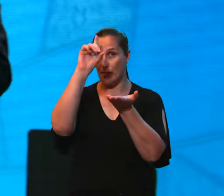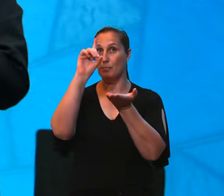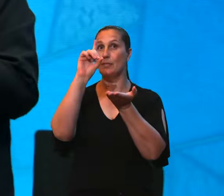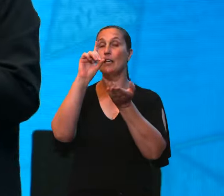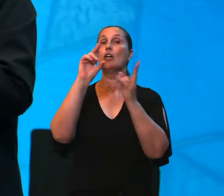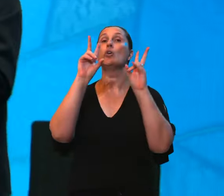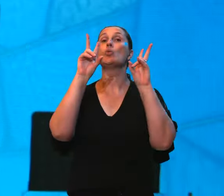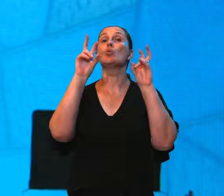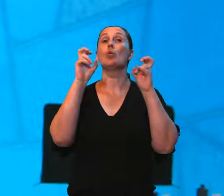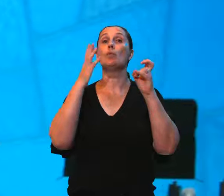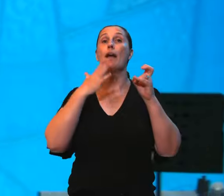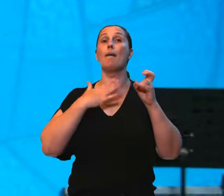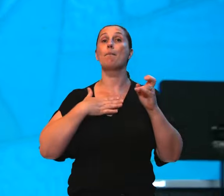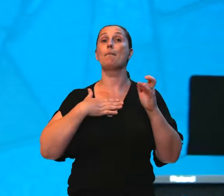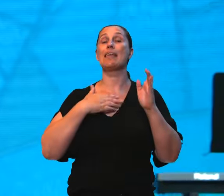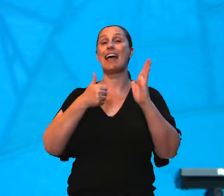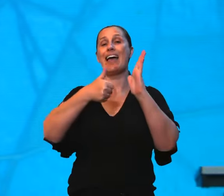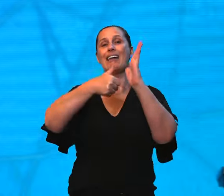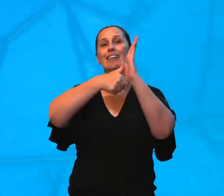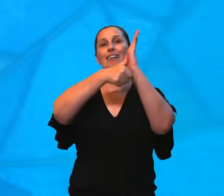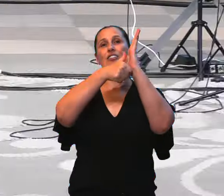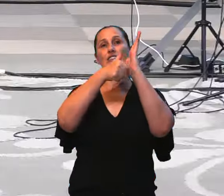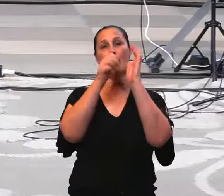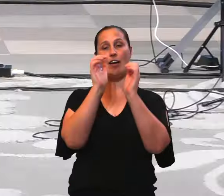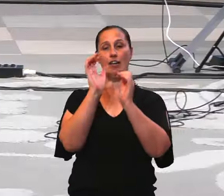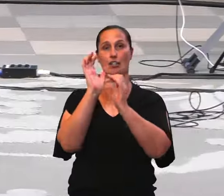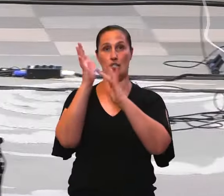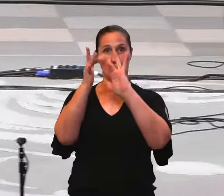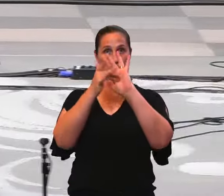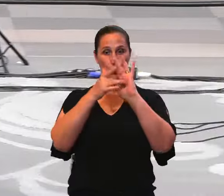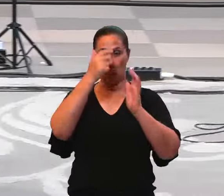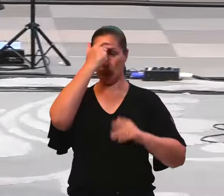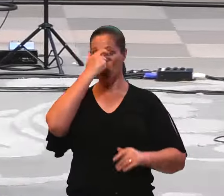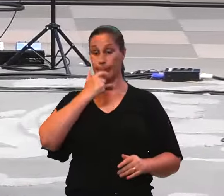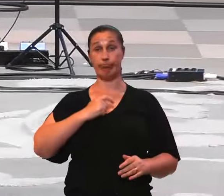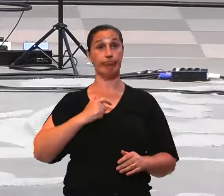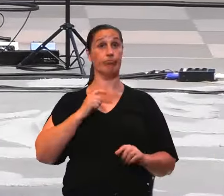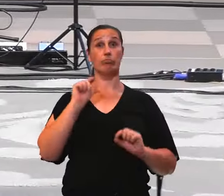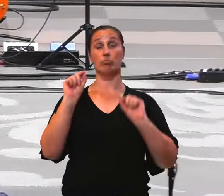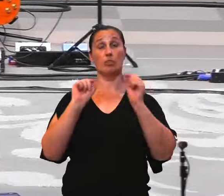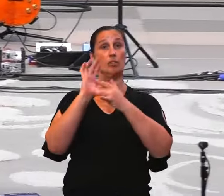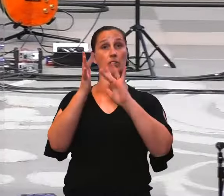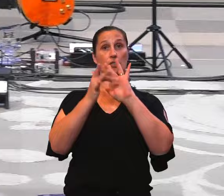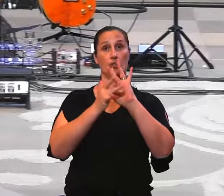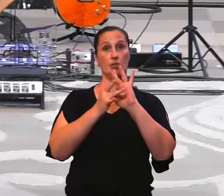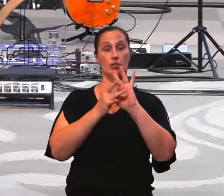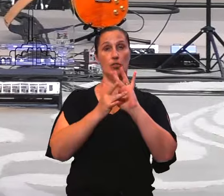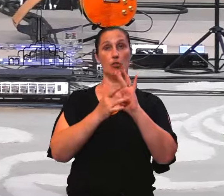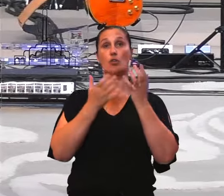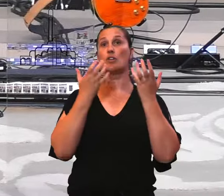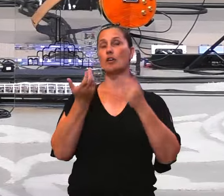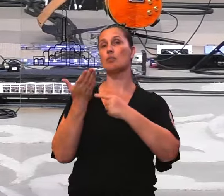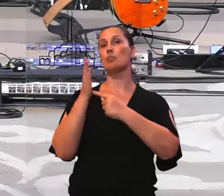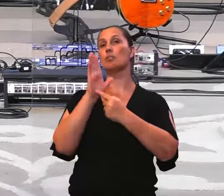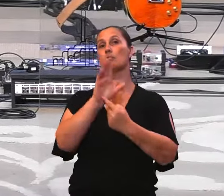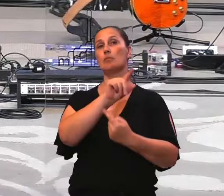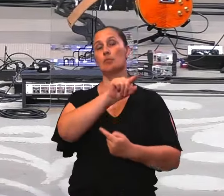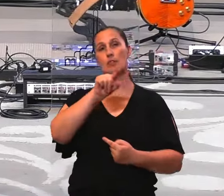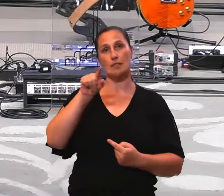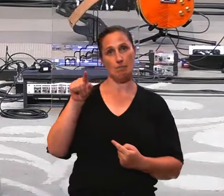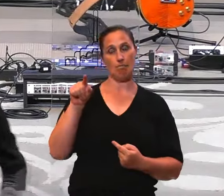sobre a minha identidade em Jesus quem eu sou em Jesus Cristo e eu gostaria de mostrar primeiro